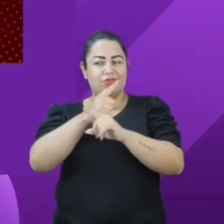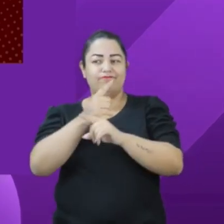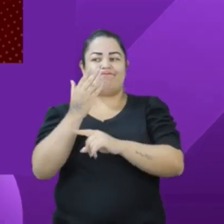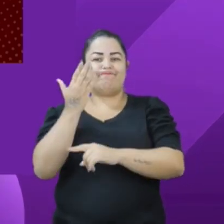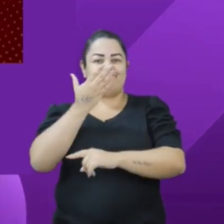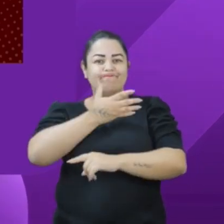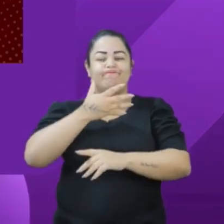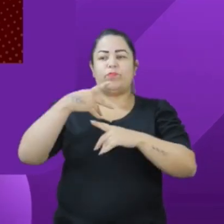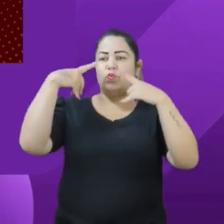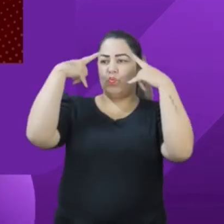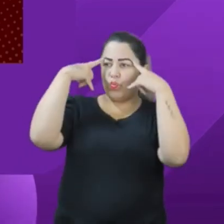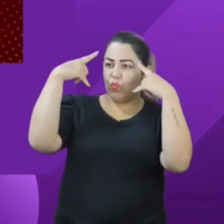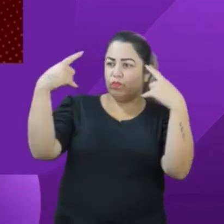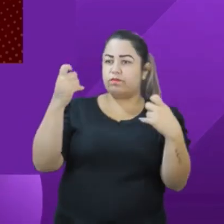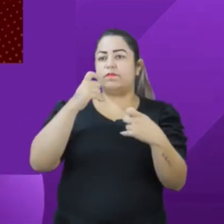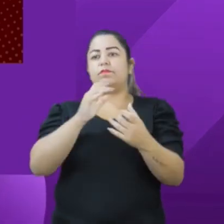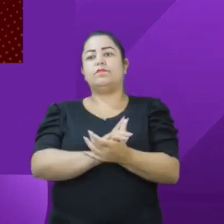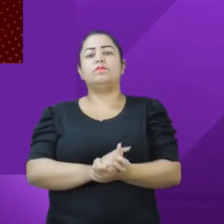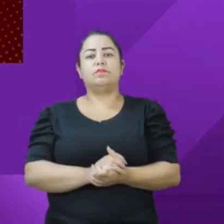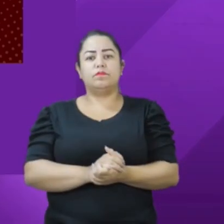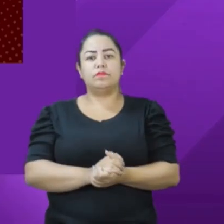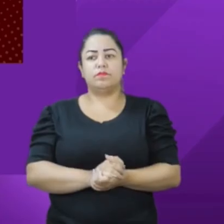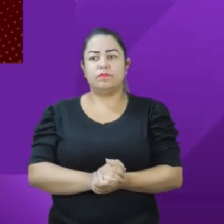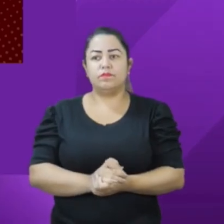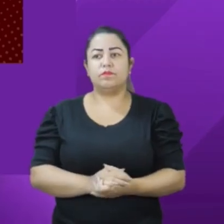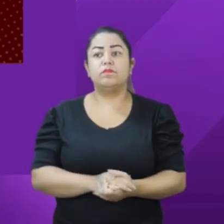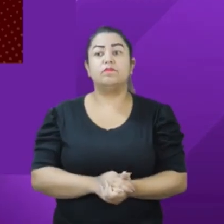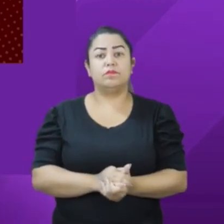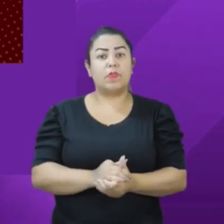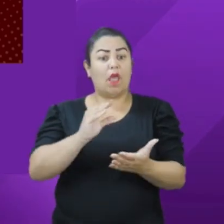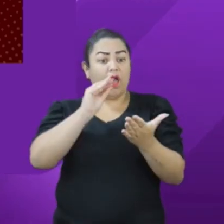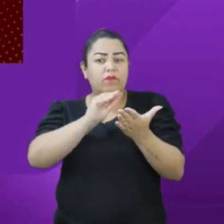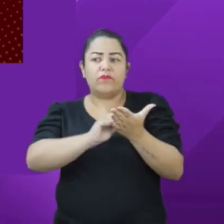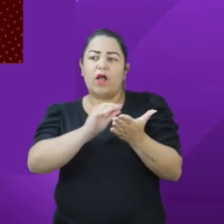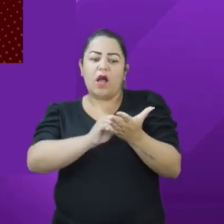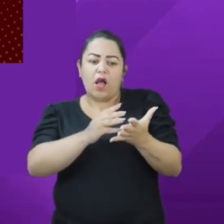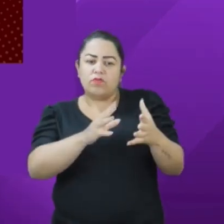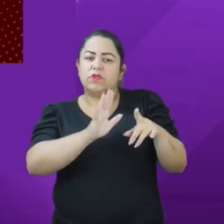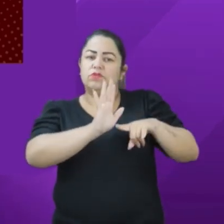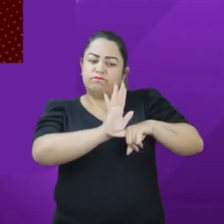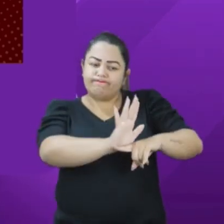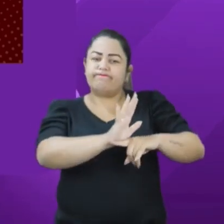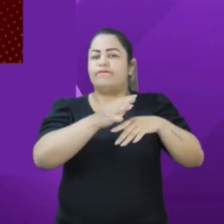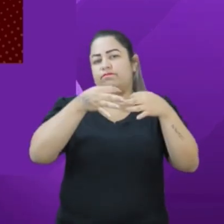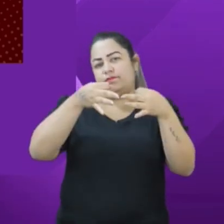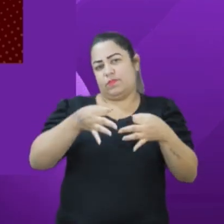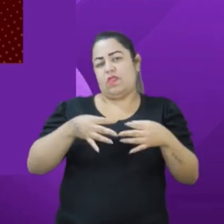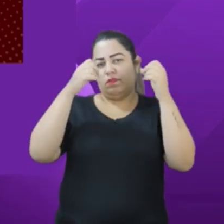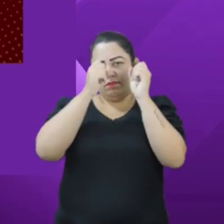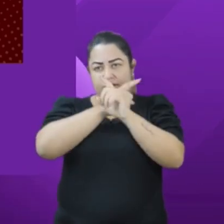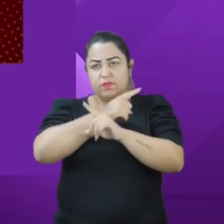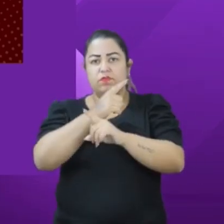também fui vítima de violência doméstica, a falta de acolhimento adequado e a dificuldade